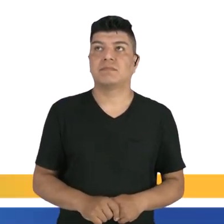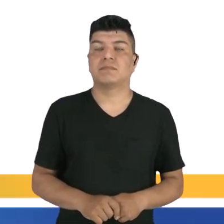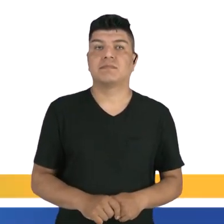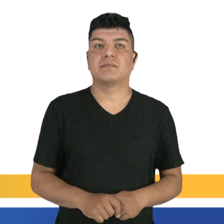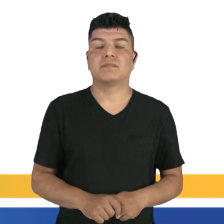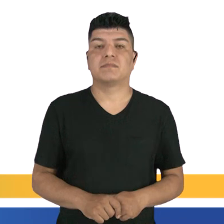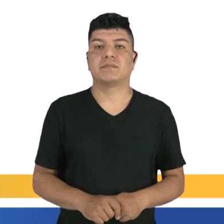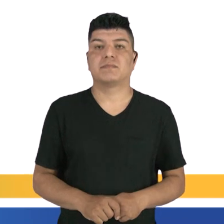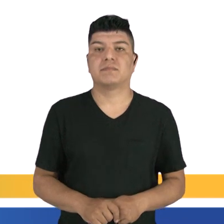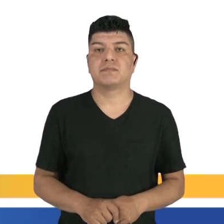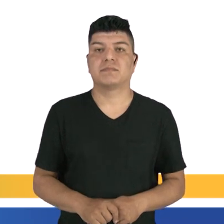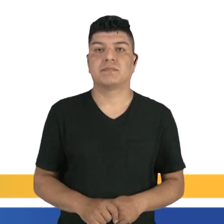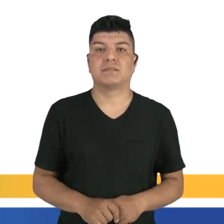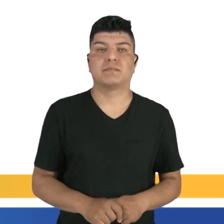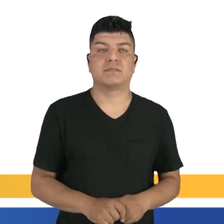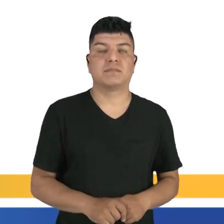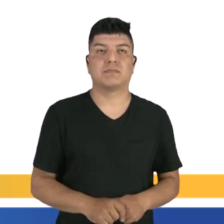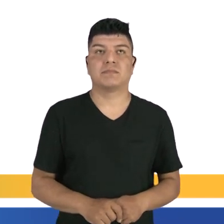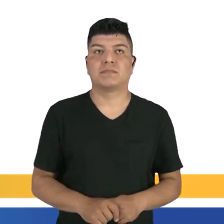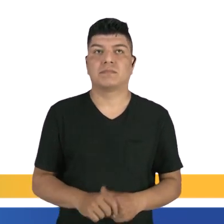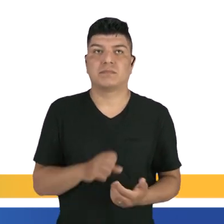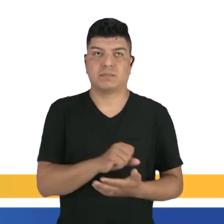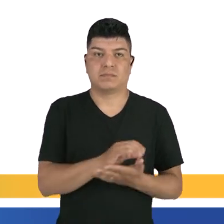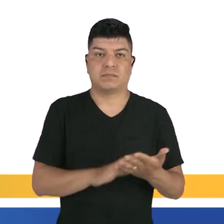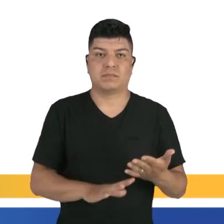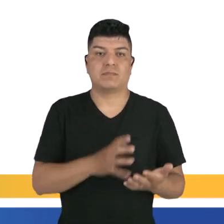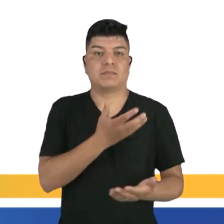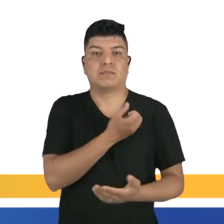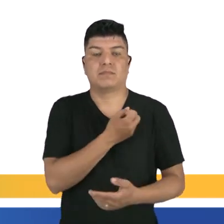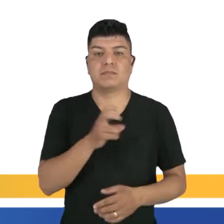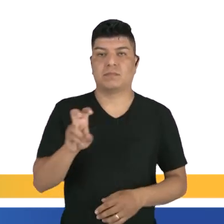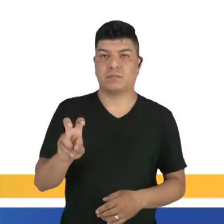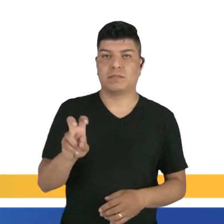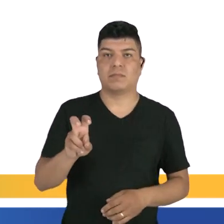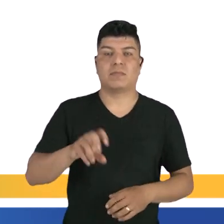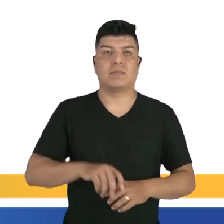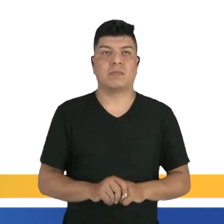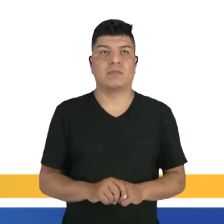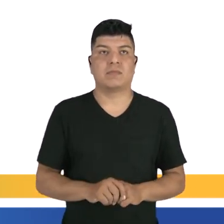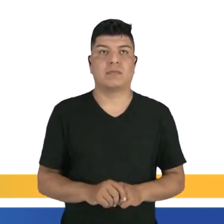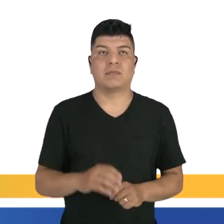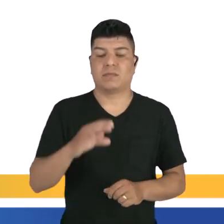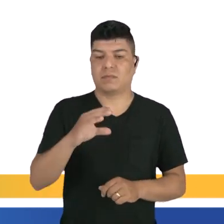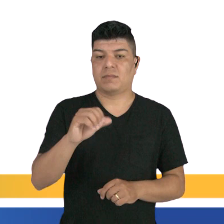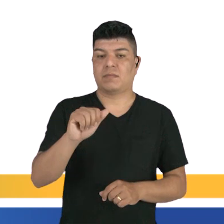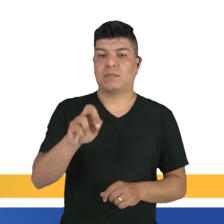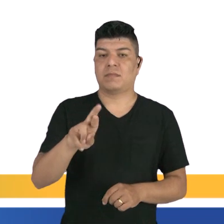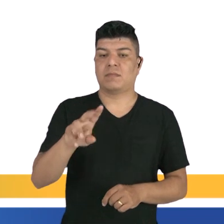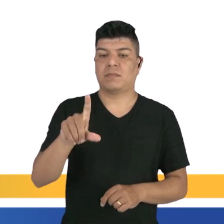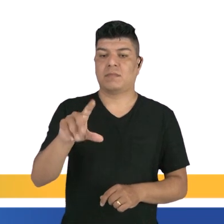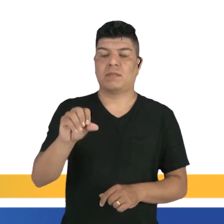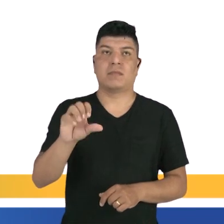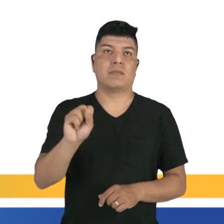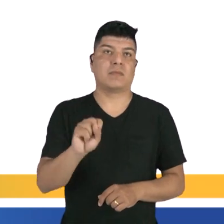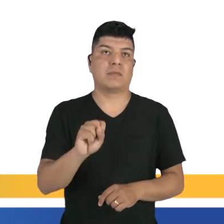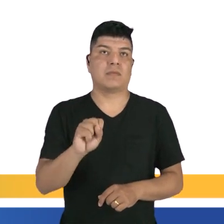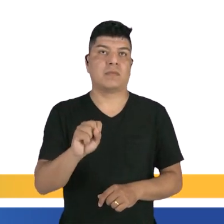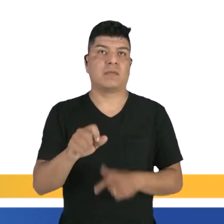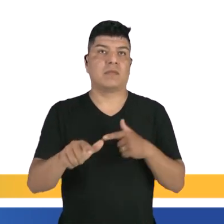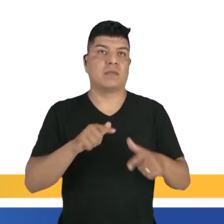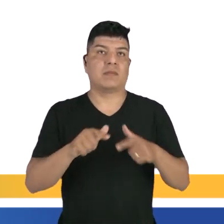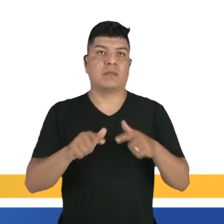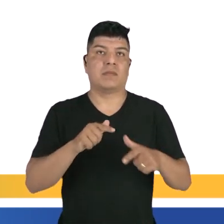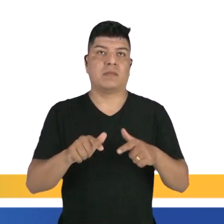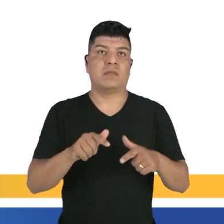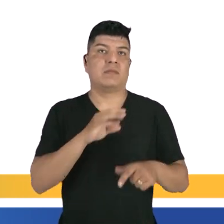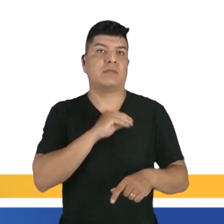E o exercício 5. Carlos é operário e seu salário é de apenas R$ 1.200